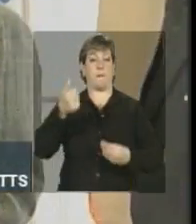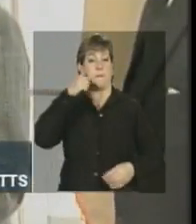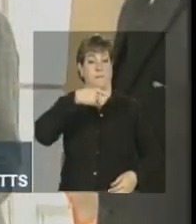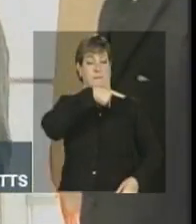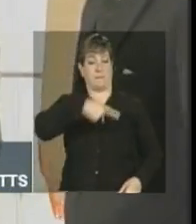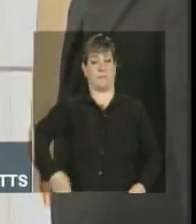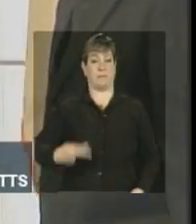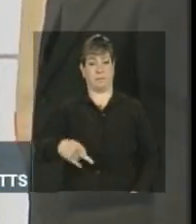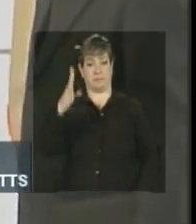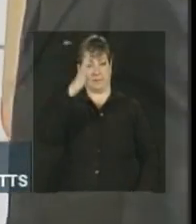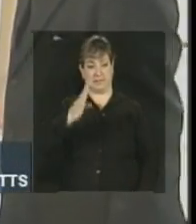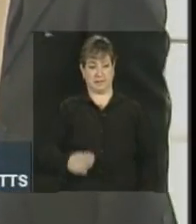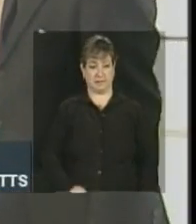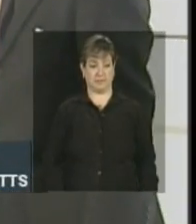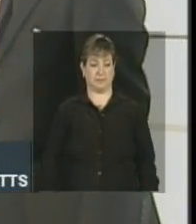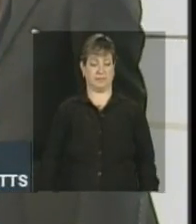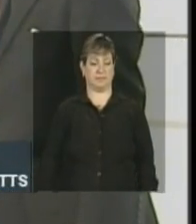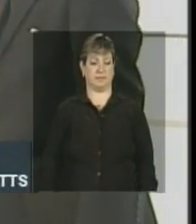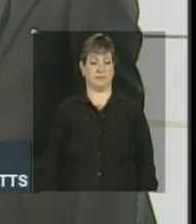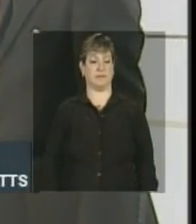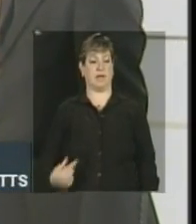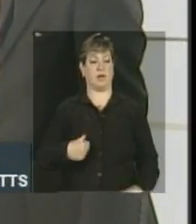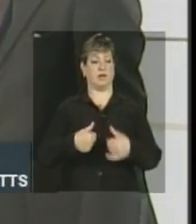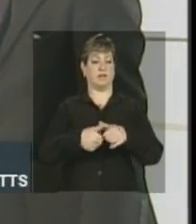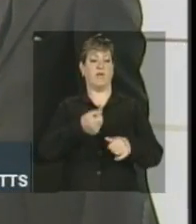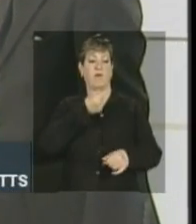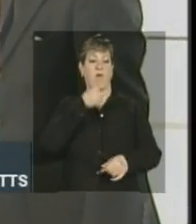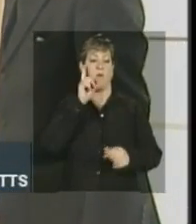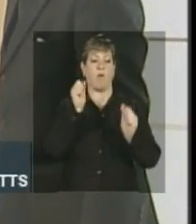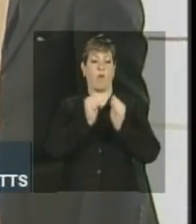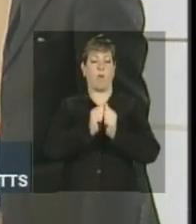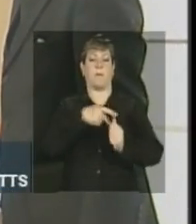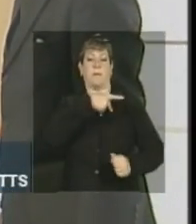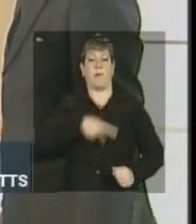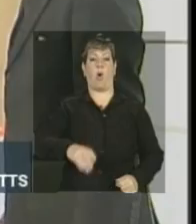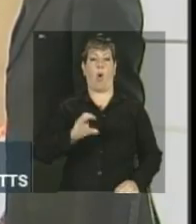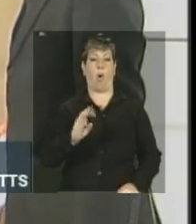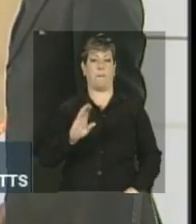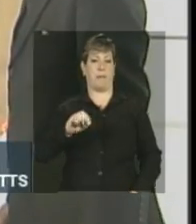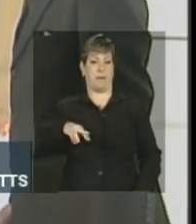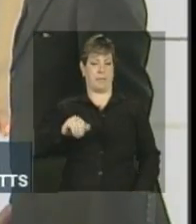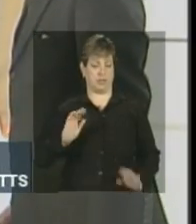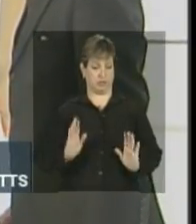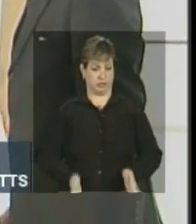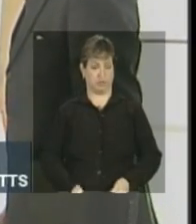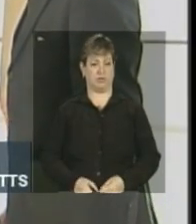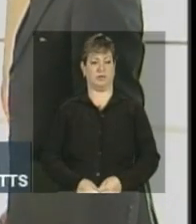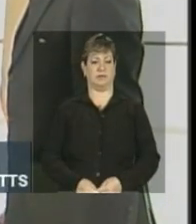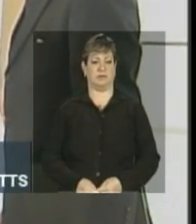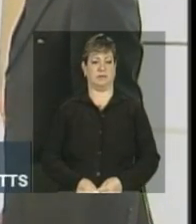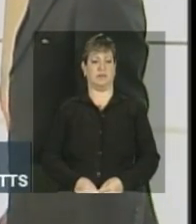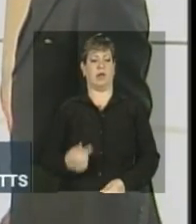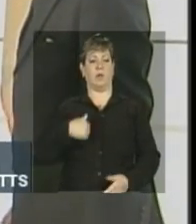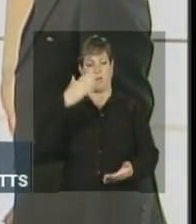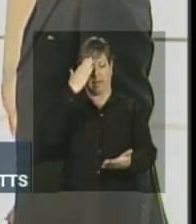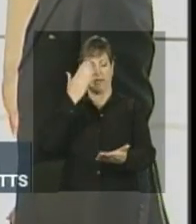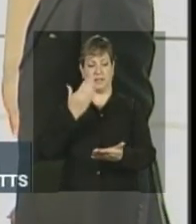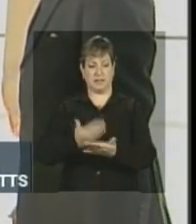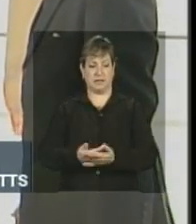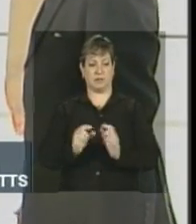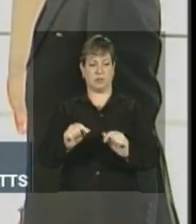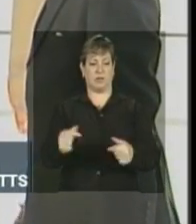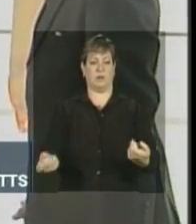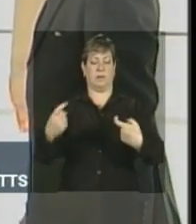I come here in my capacity as president. Estive ontem com o presidente Obama. I met President Obama. E acredito que